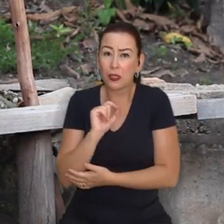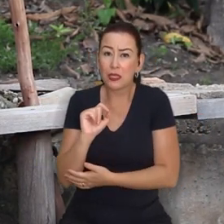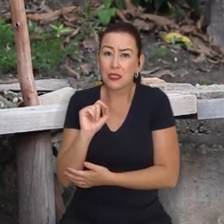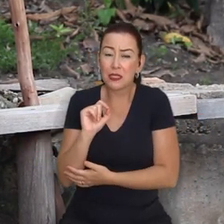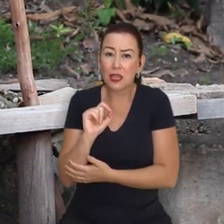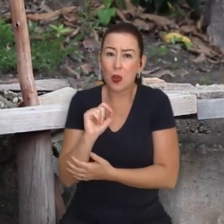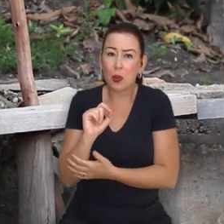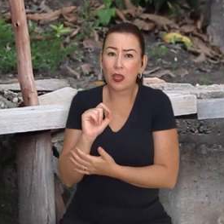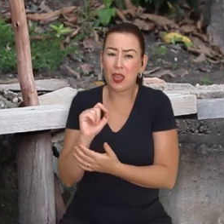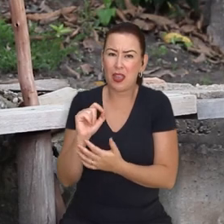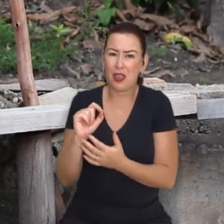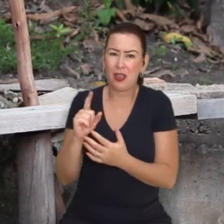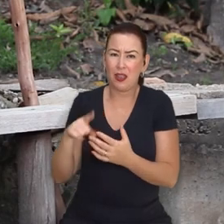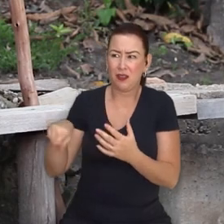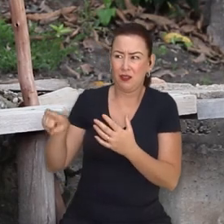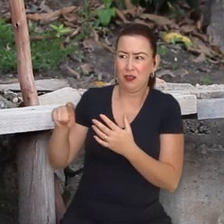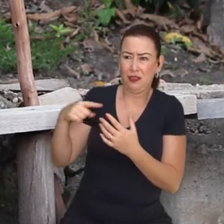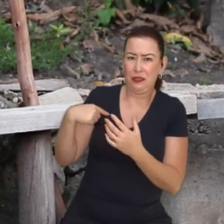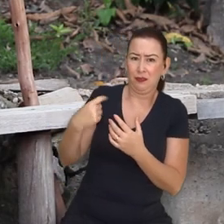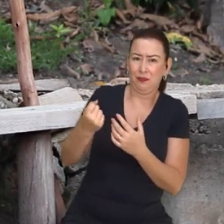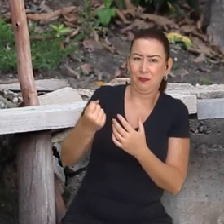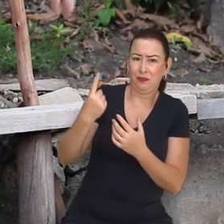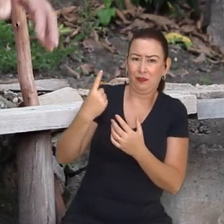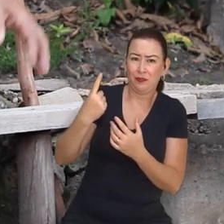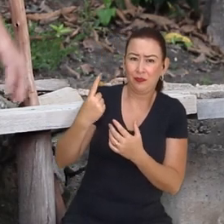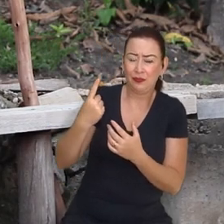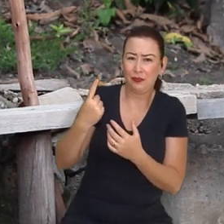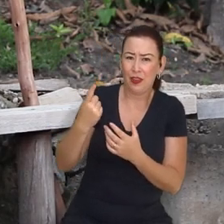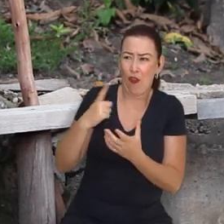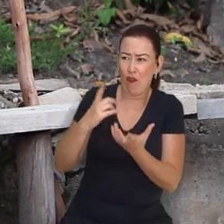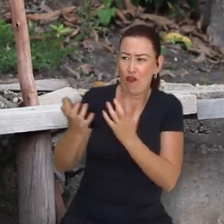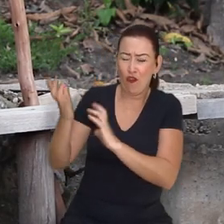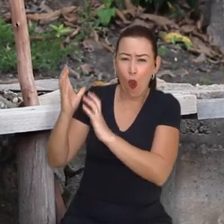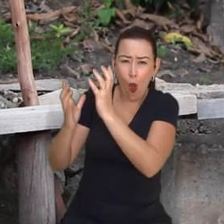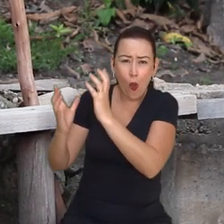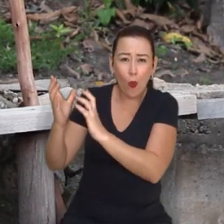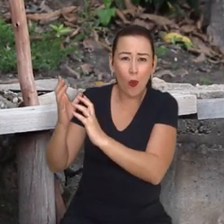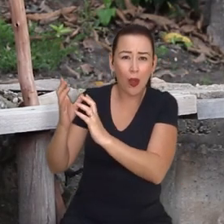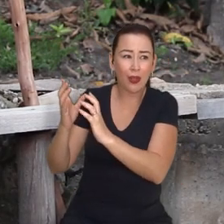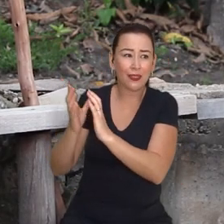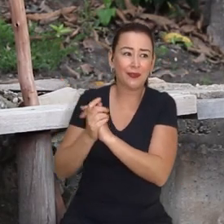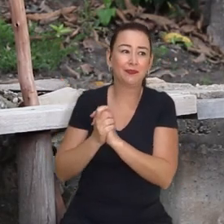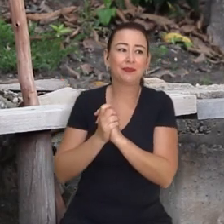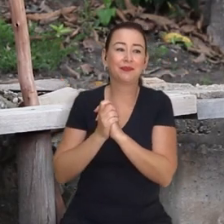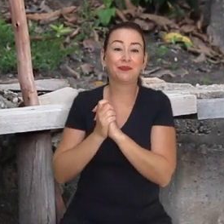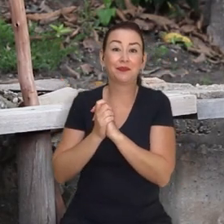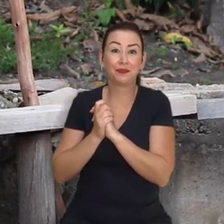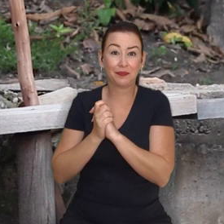com aquele mundendo de moenda de engenho, pôs em cima do fogo, pagando fogo.